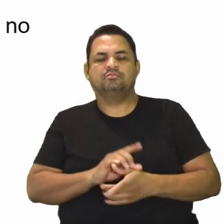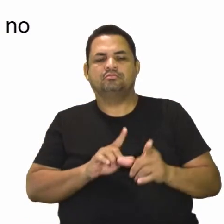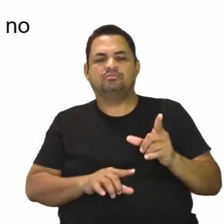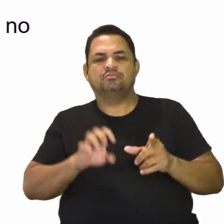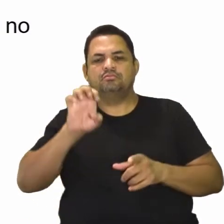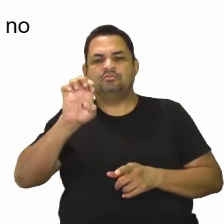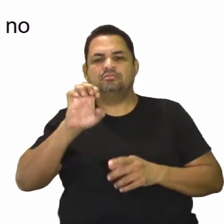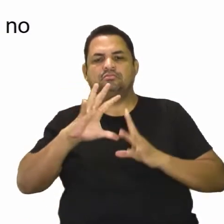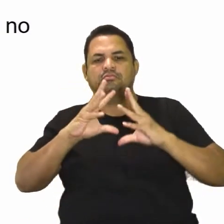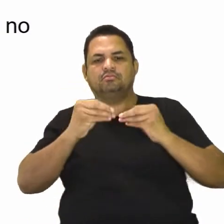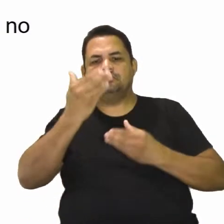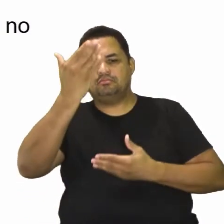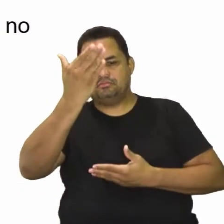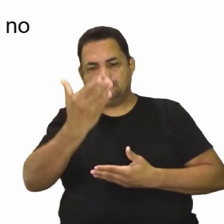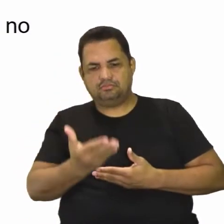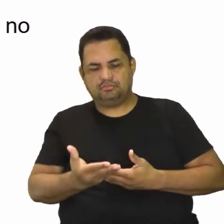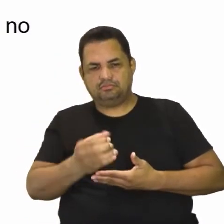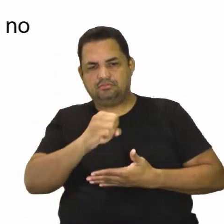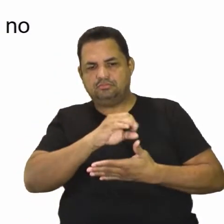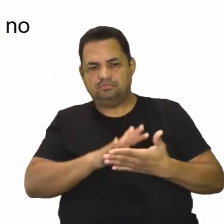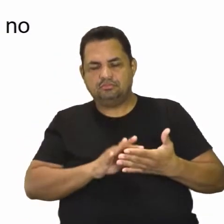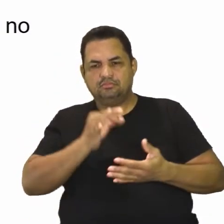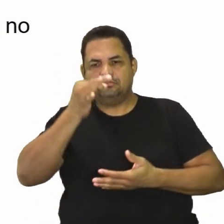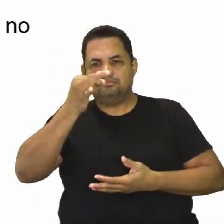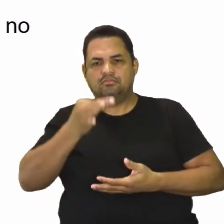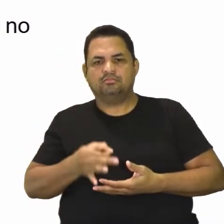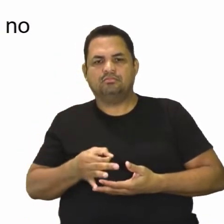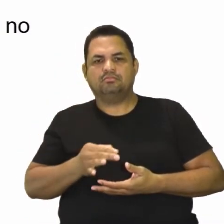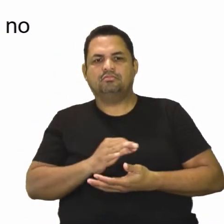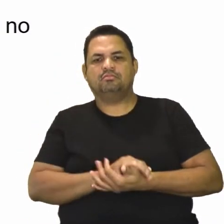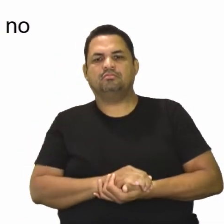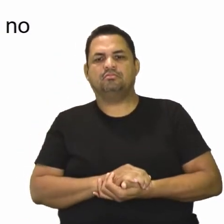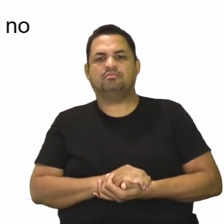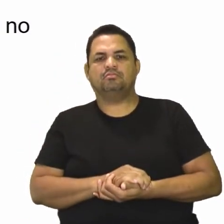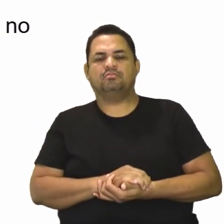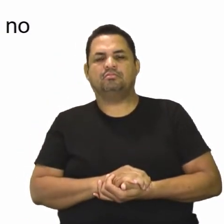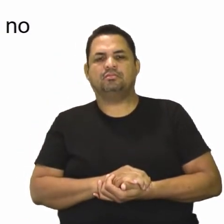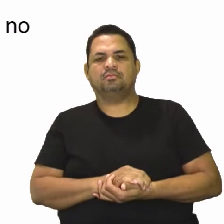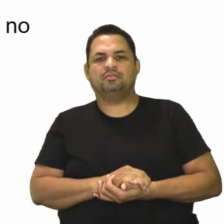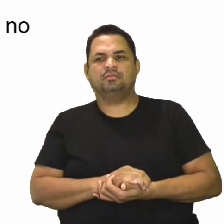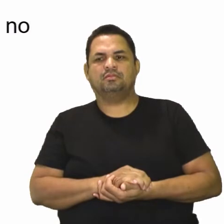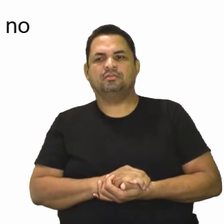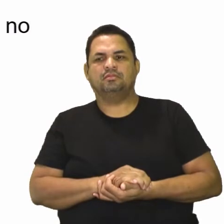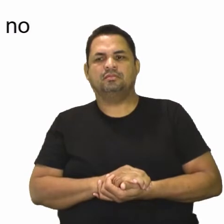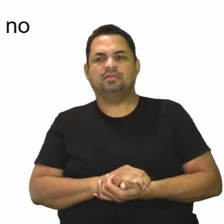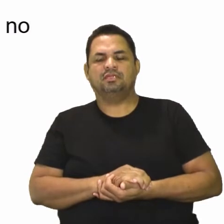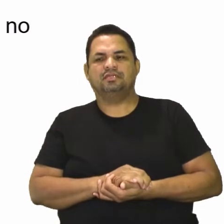E. Todas as alternativas estão corretas.